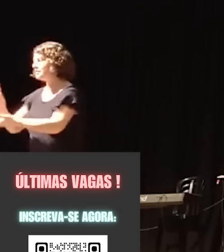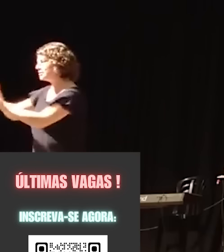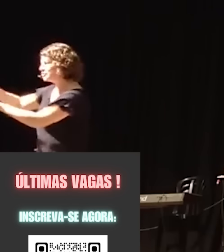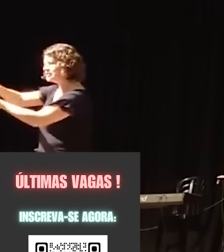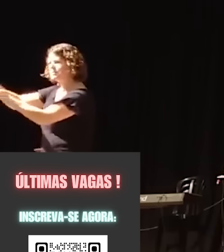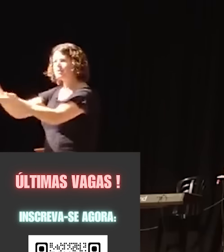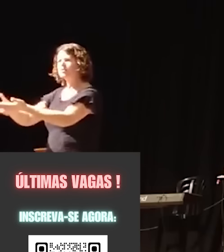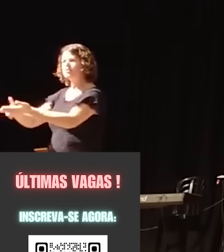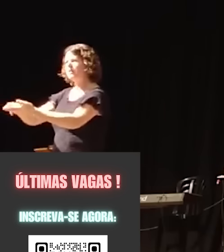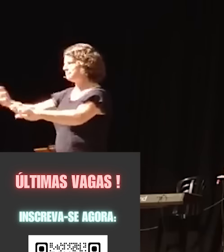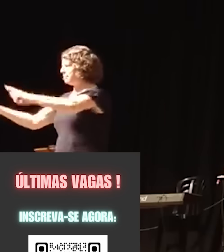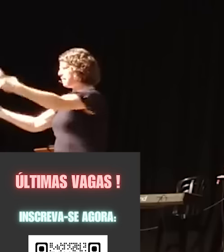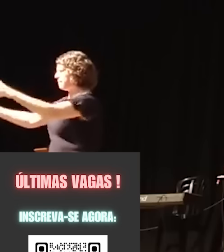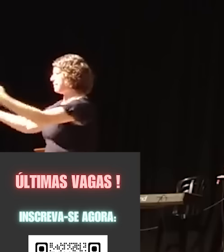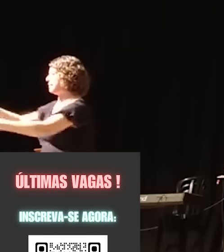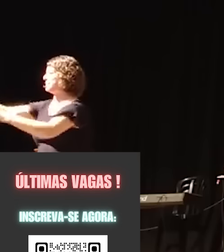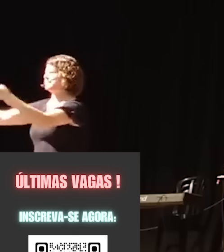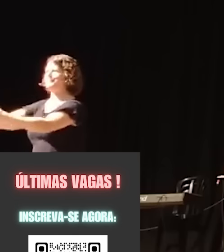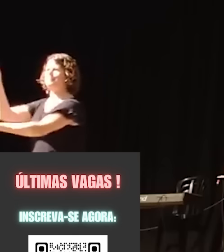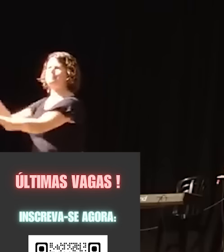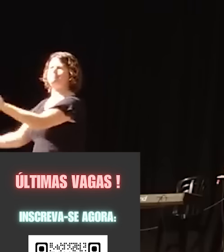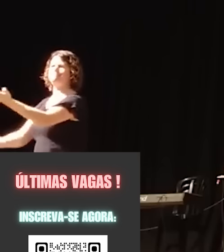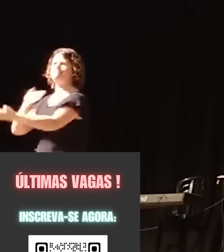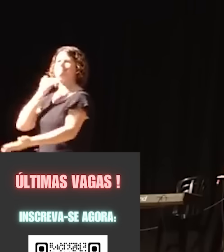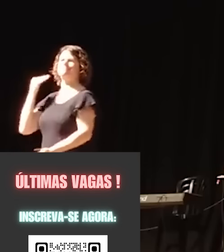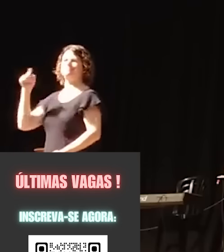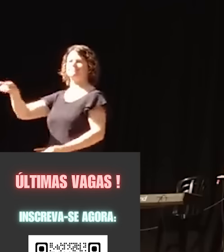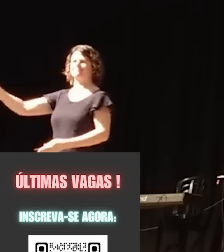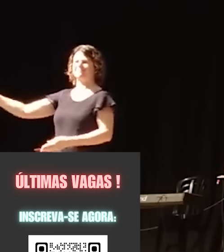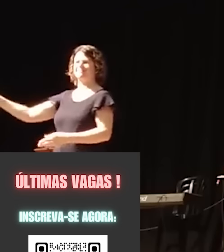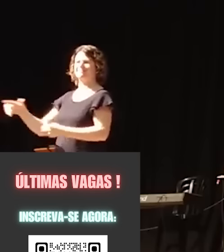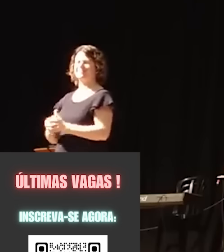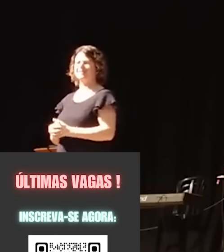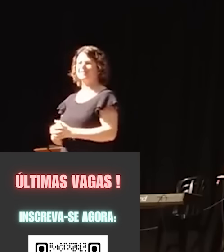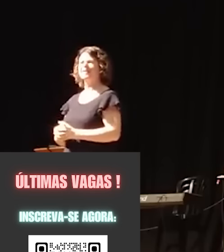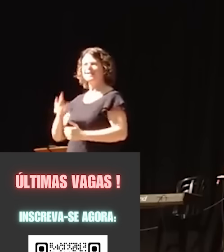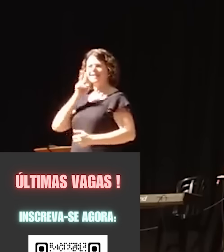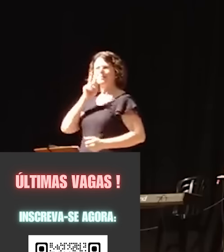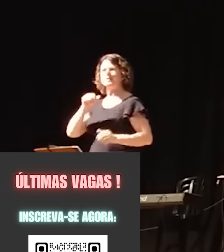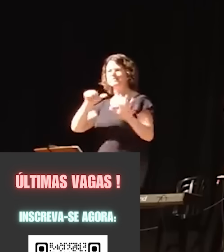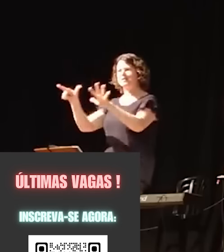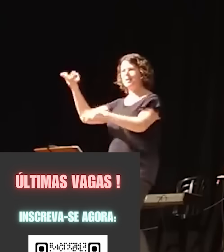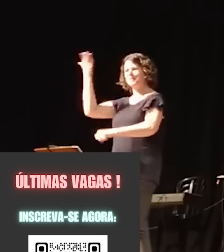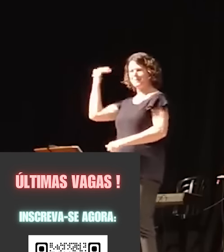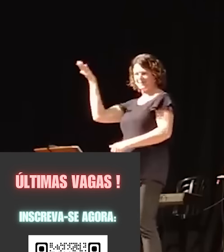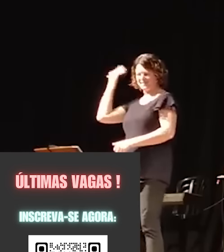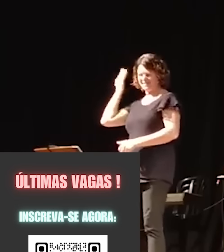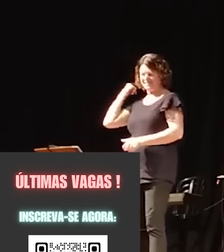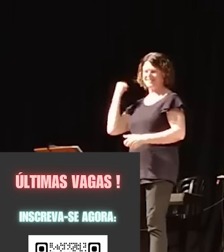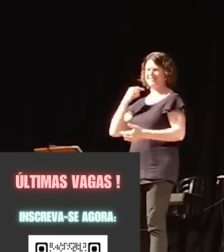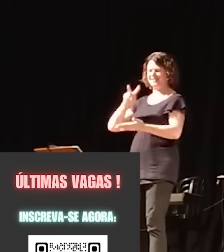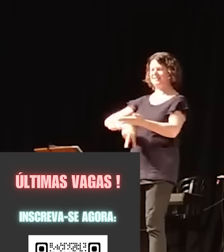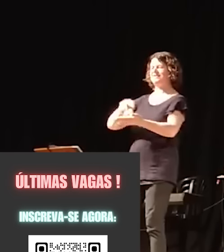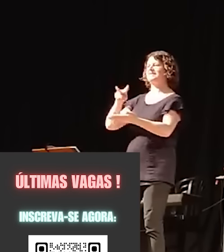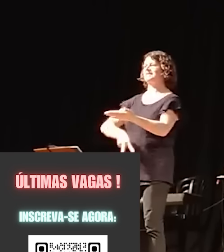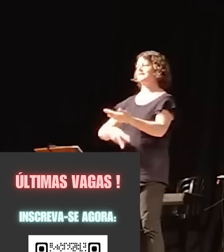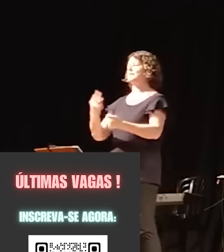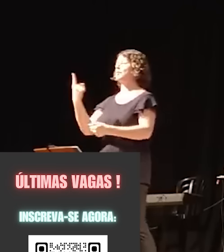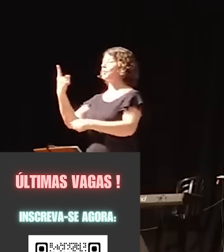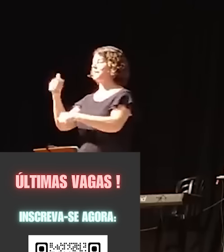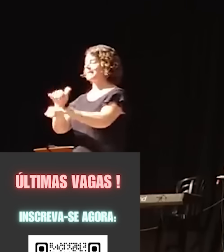espada você lembam semana na passada quando nós lemos que uma das estratégias do inimigo é